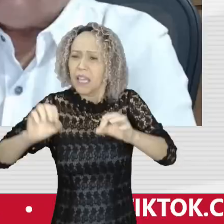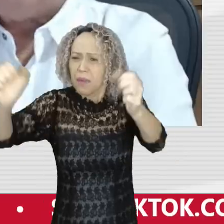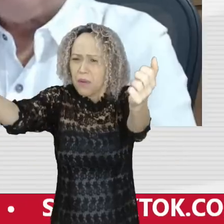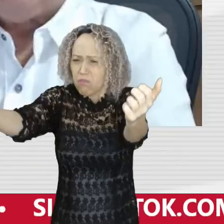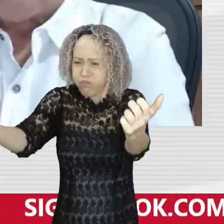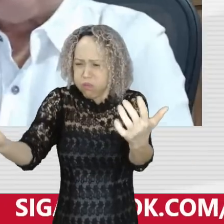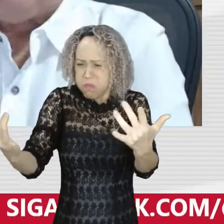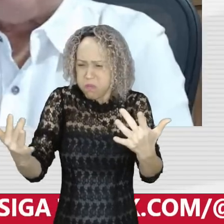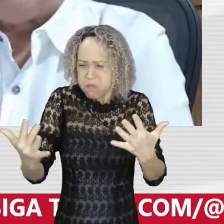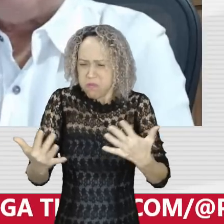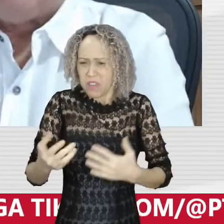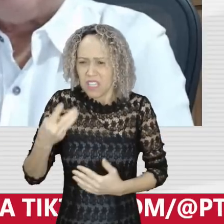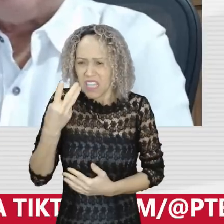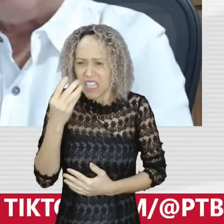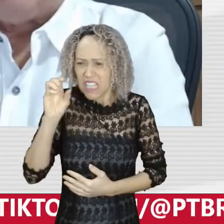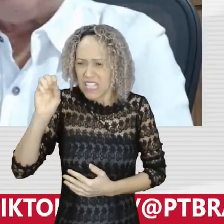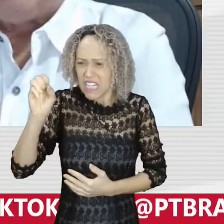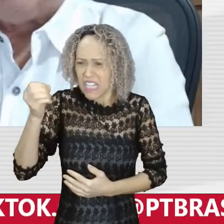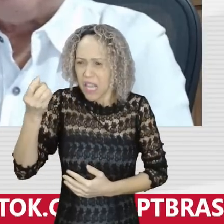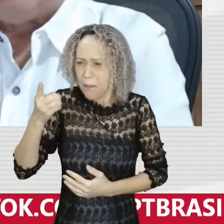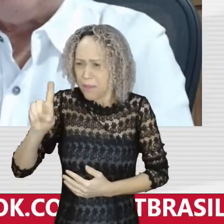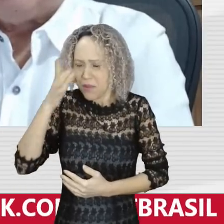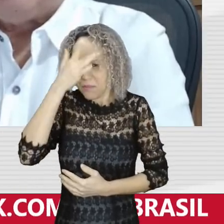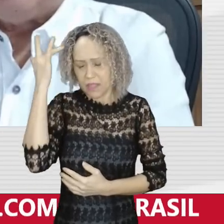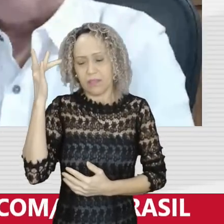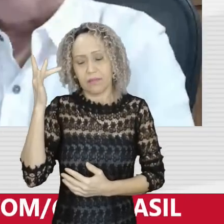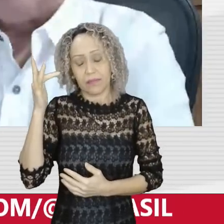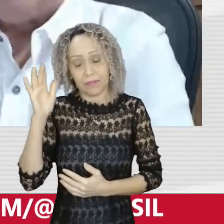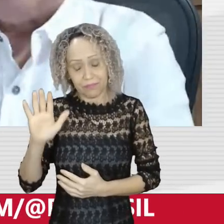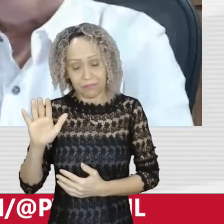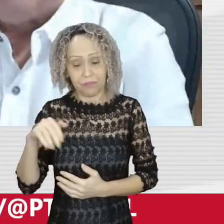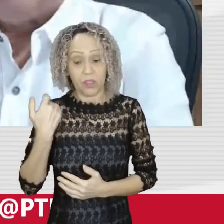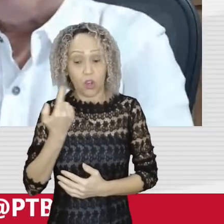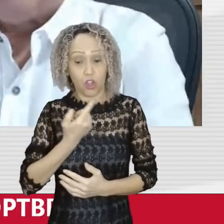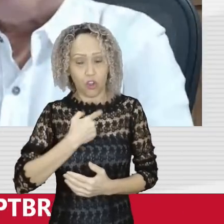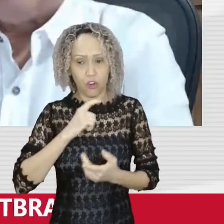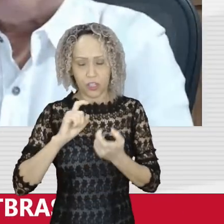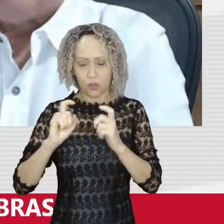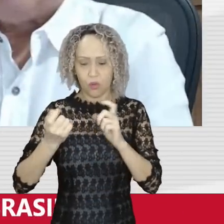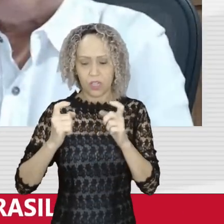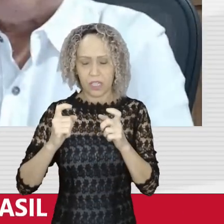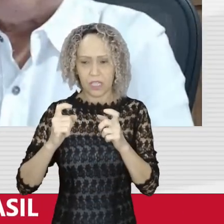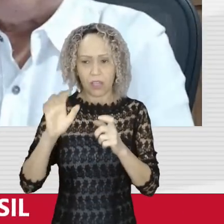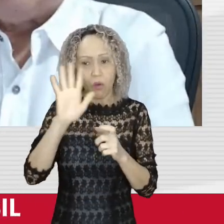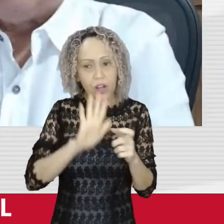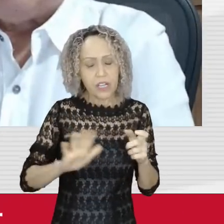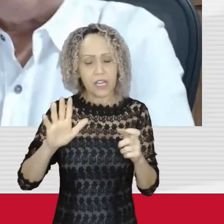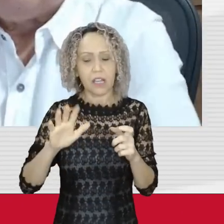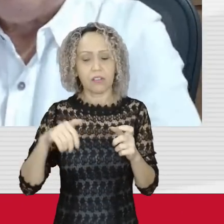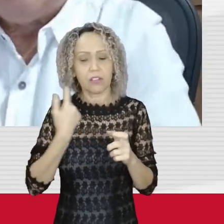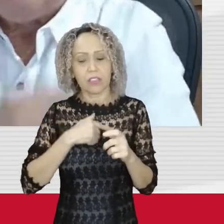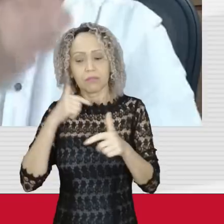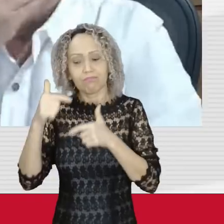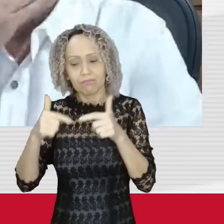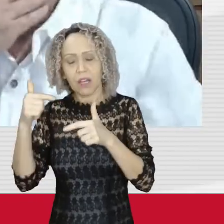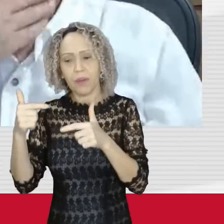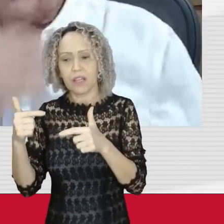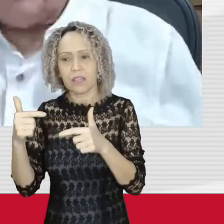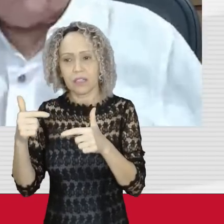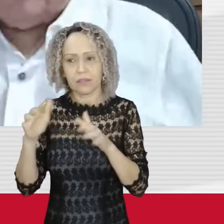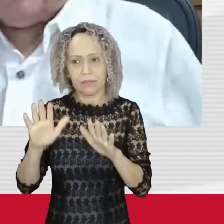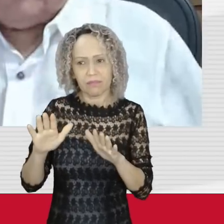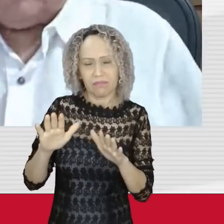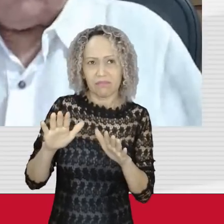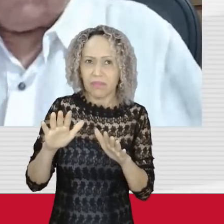que a coordenação geral está trabalhando, mas sabemos que não é tão simples assim, 300 mil pessoas é